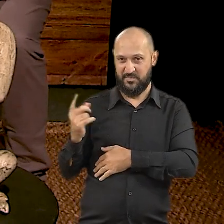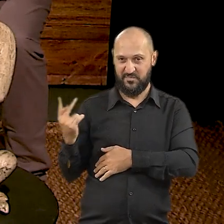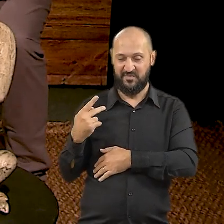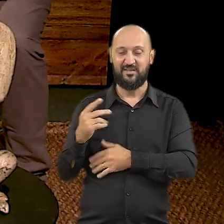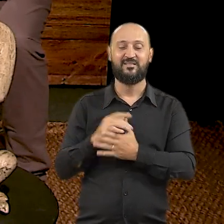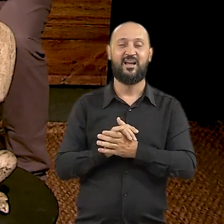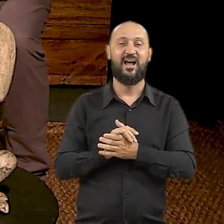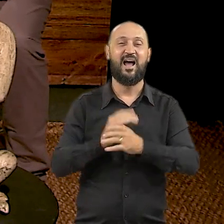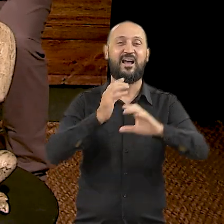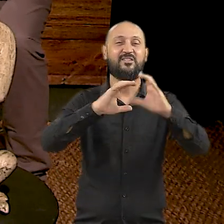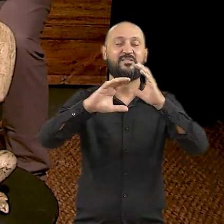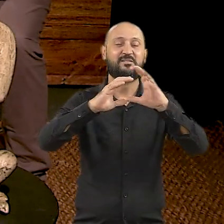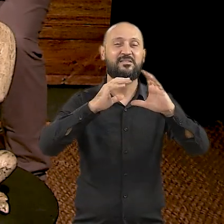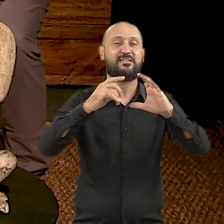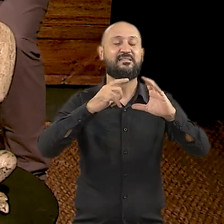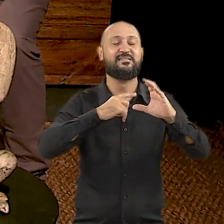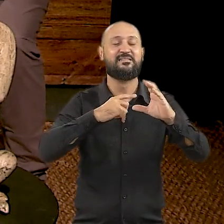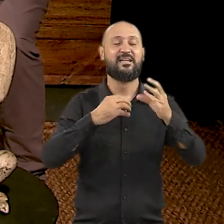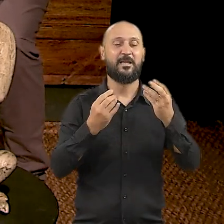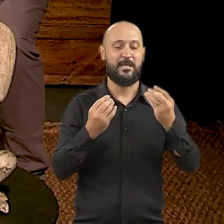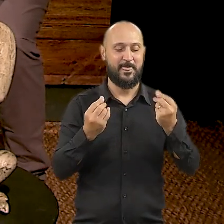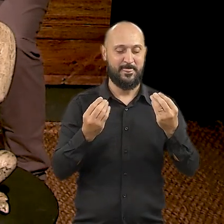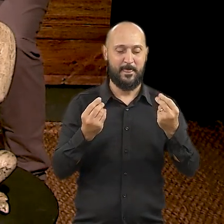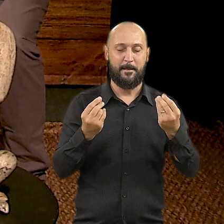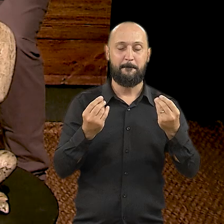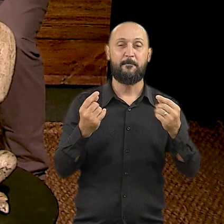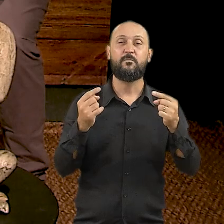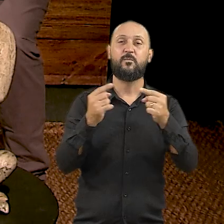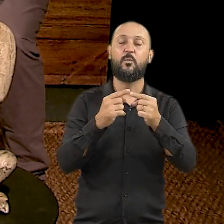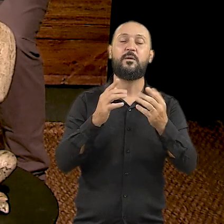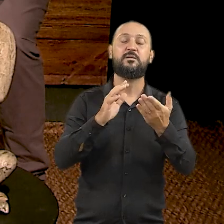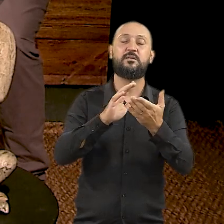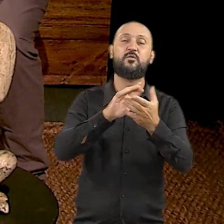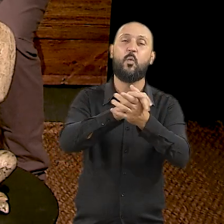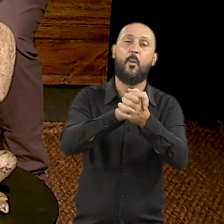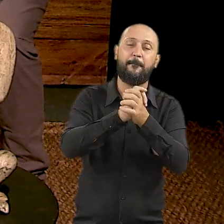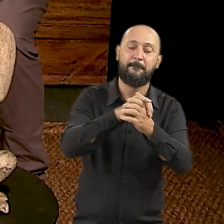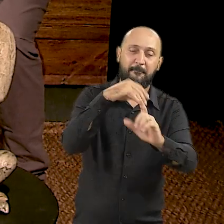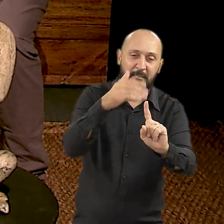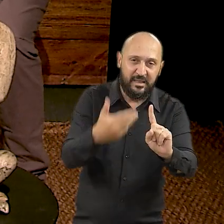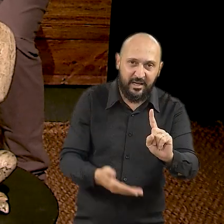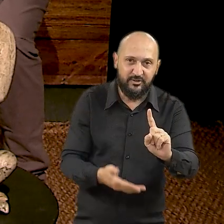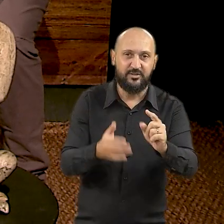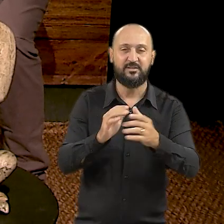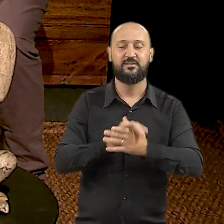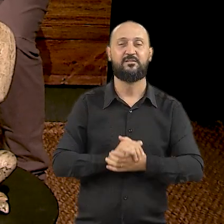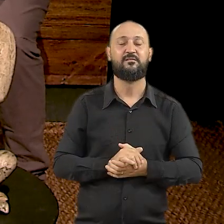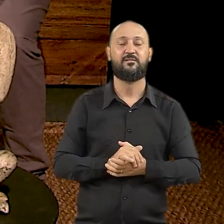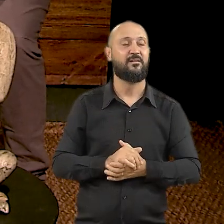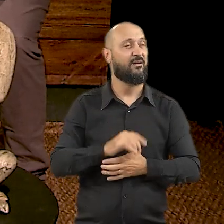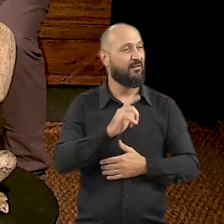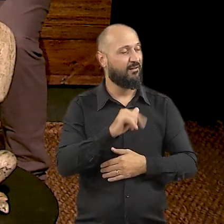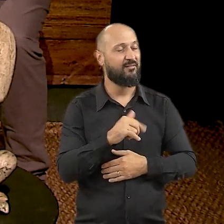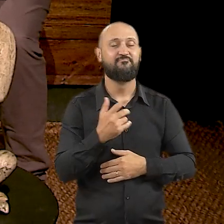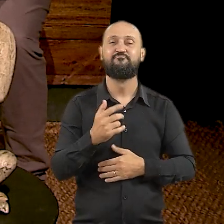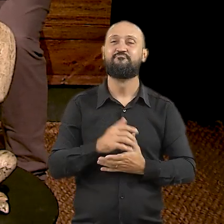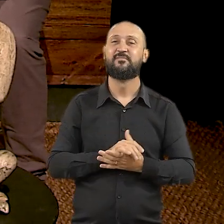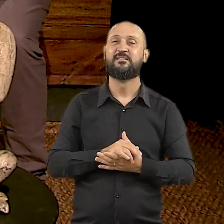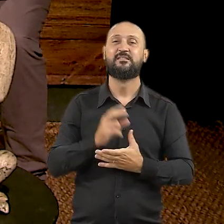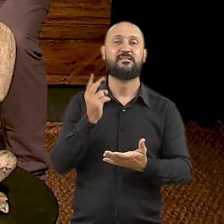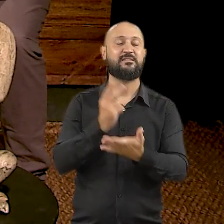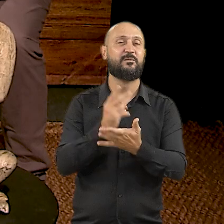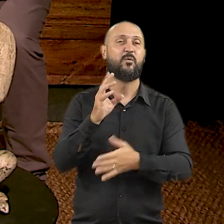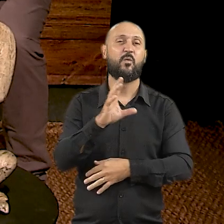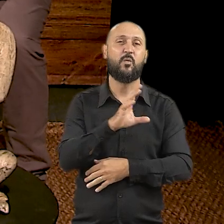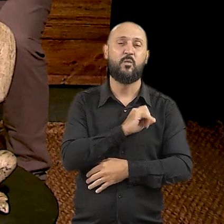que as músicas têm muito a ver com homenagens, né? Você faz mais homenagens, né?